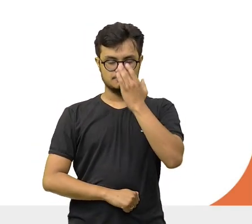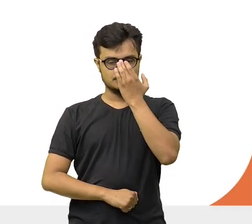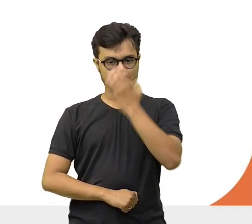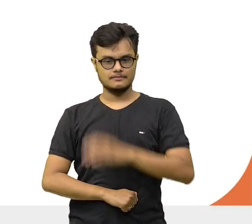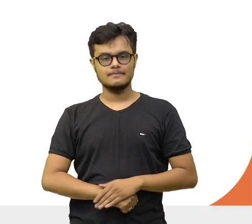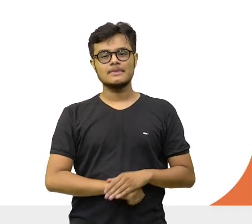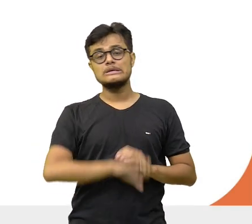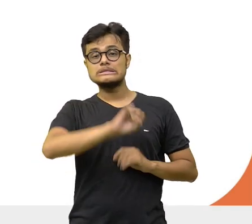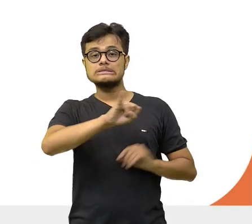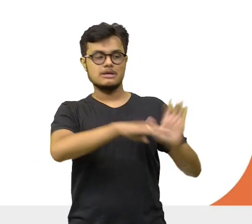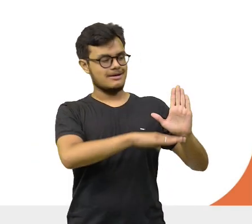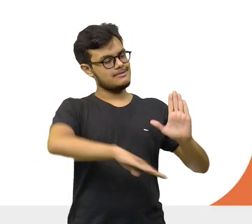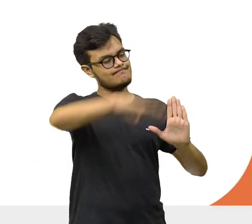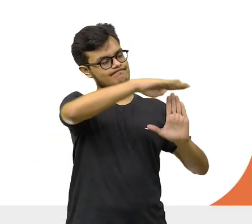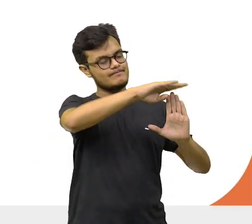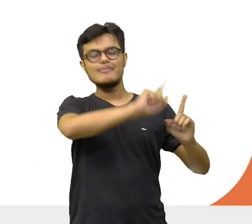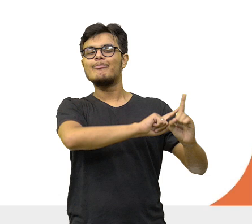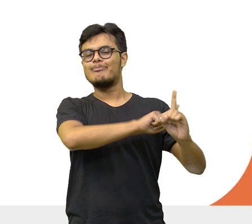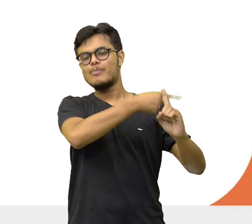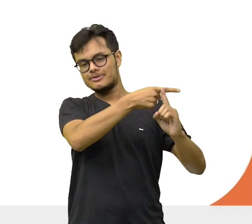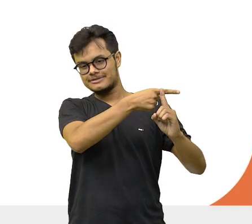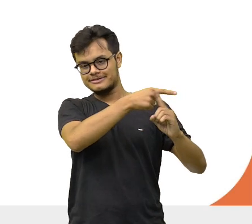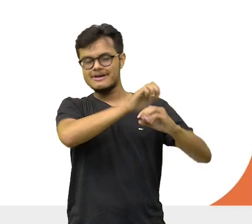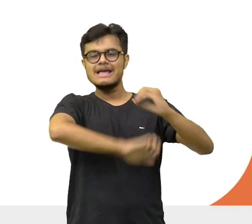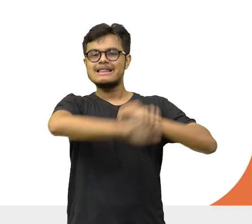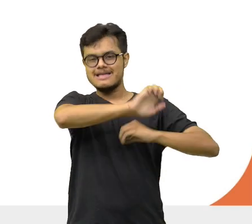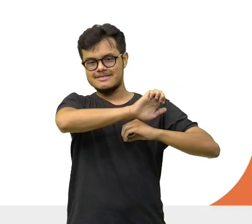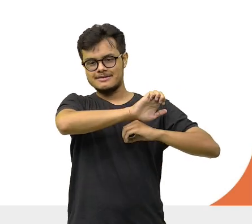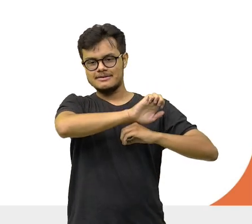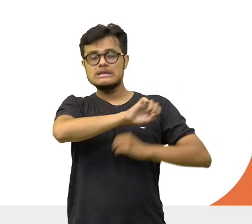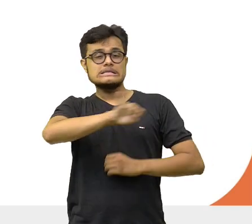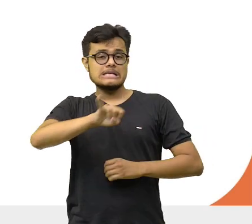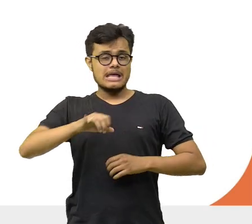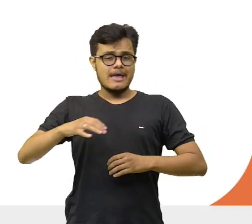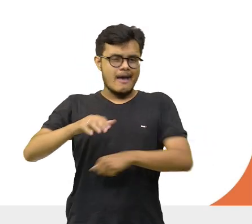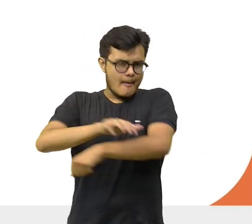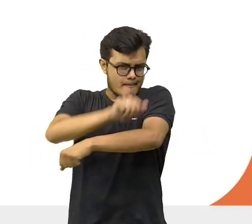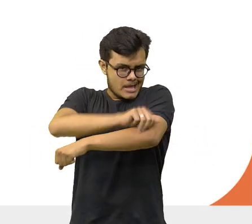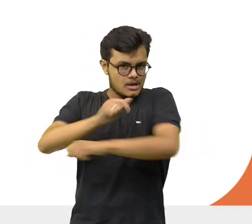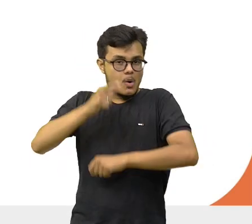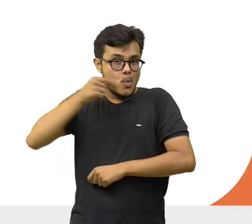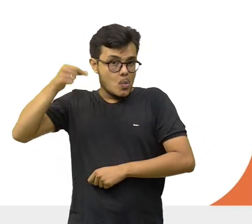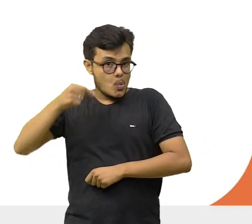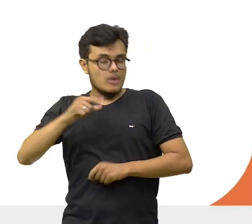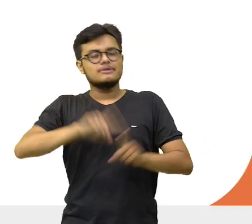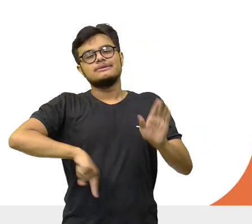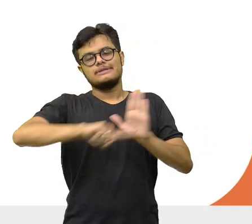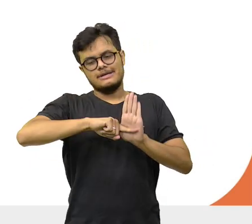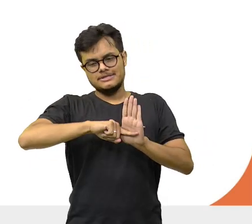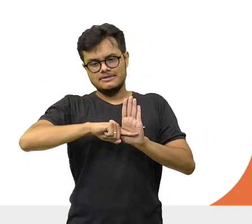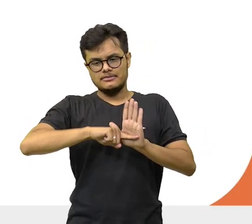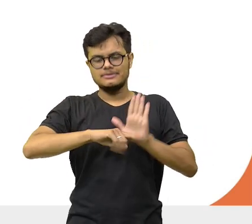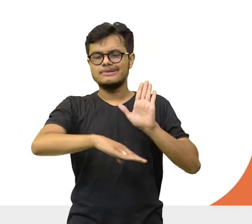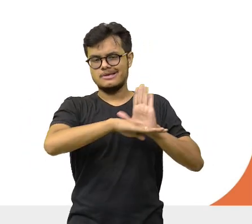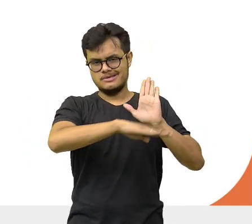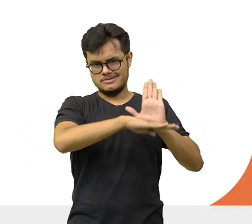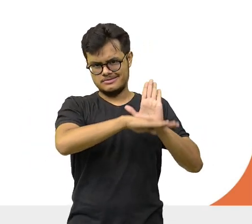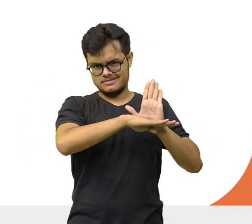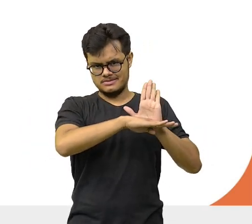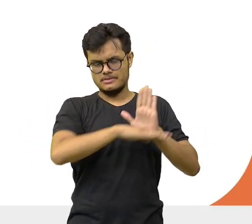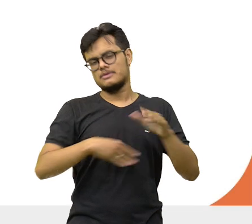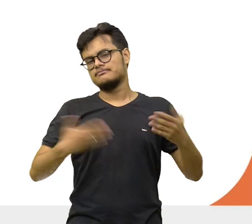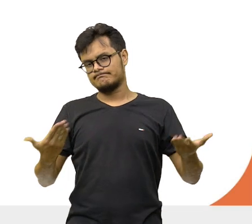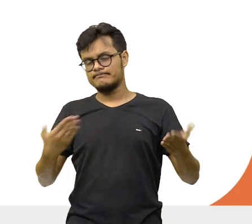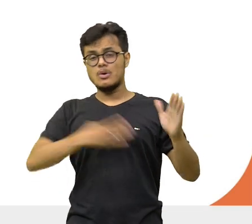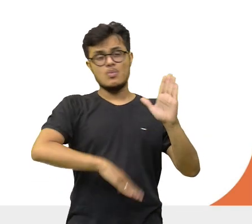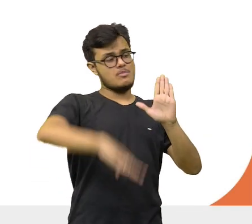superior, a lã fica positiva. A pele do gato na parte inferior, a pele ficou negativa. Então a lã que é importante